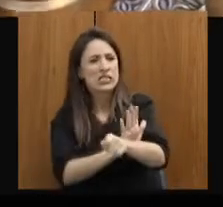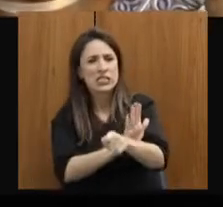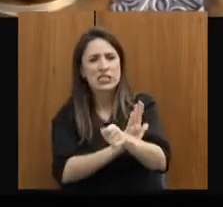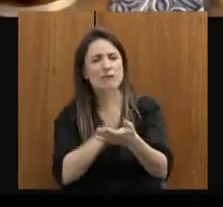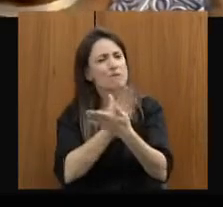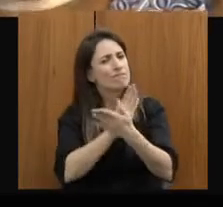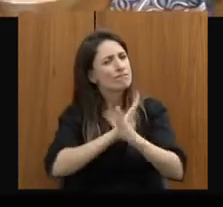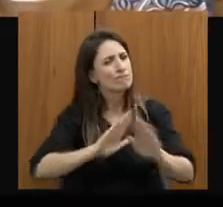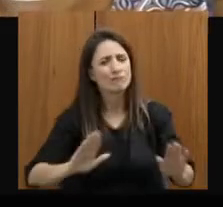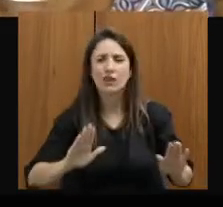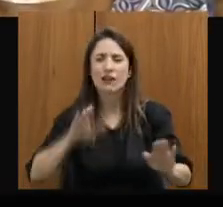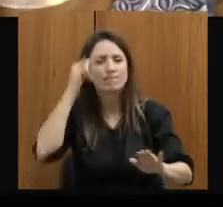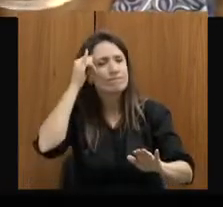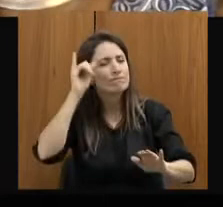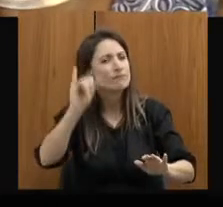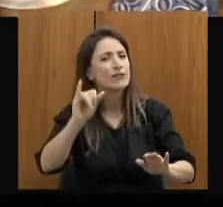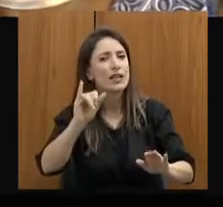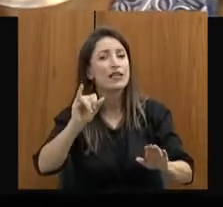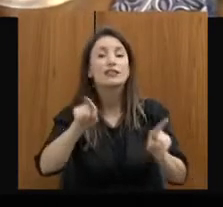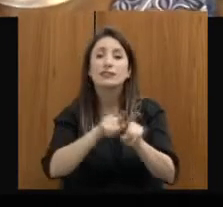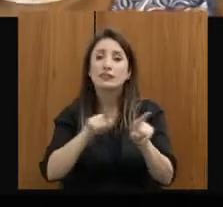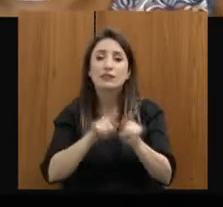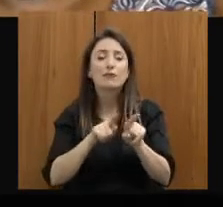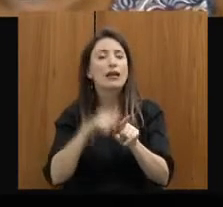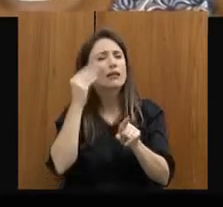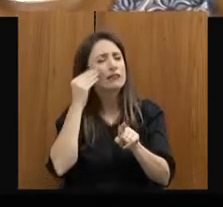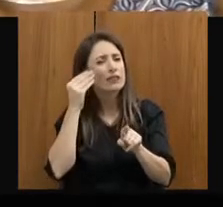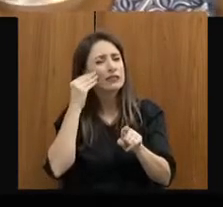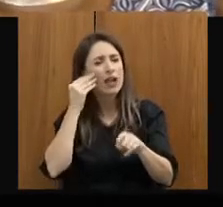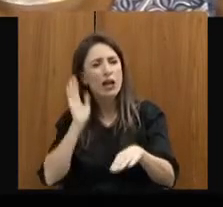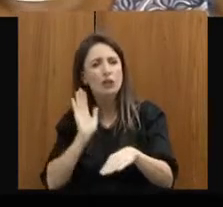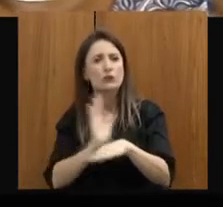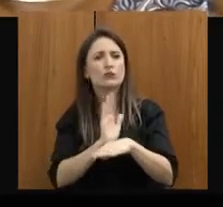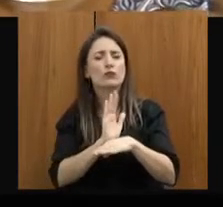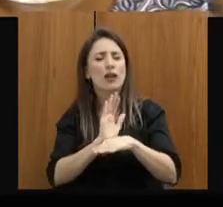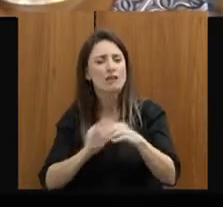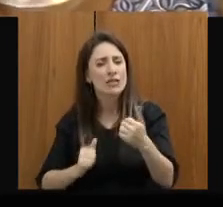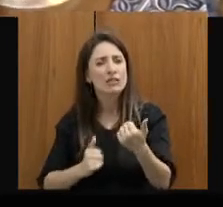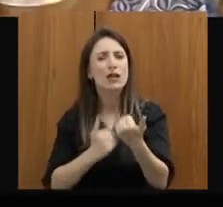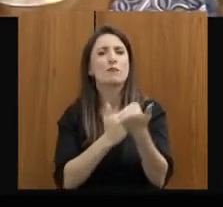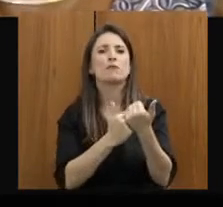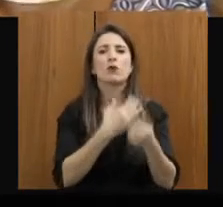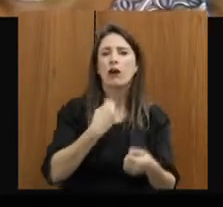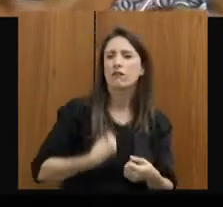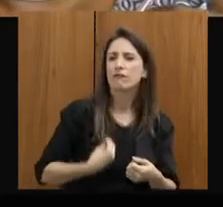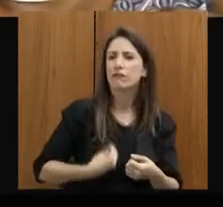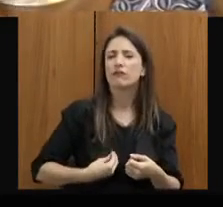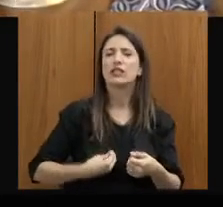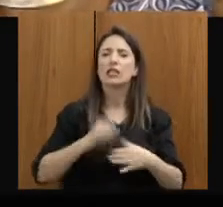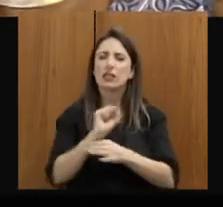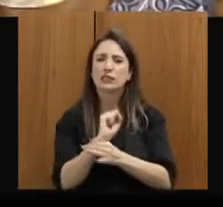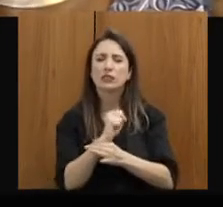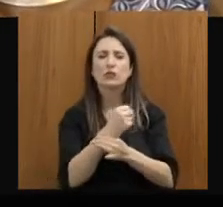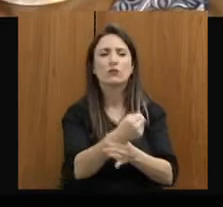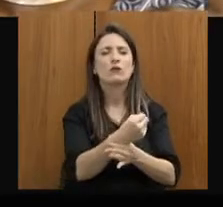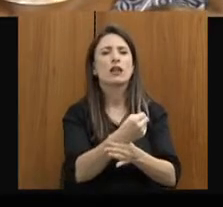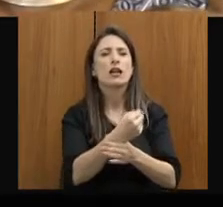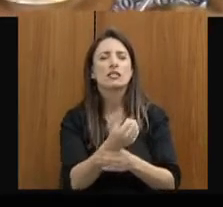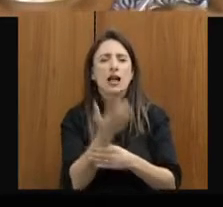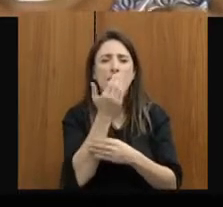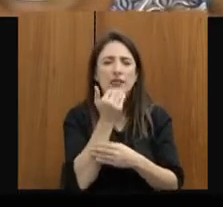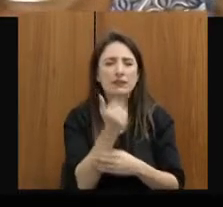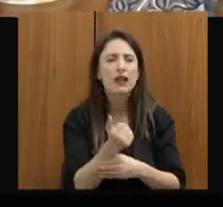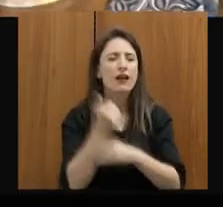fortalece e neste a mente a vida a segurança alimentar e nutricional a saúde